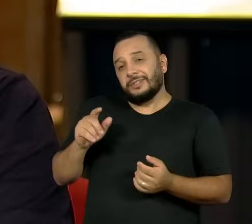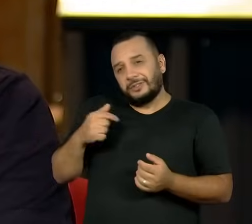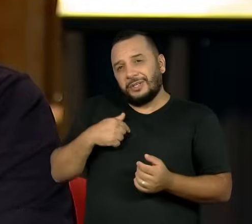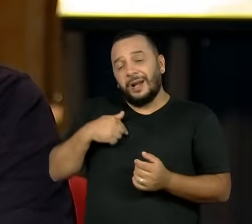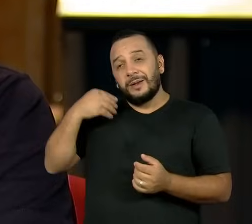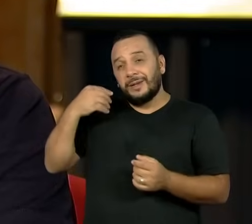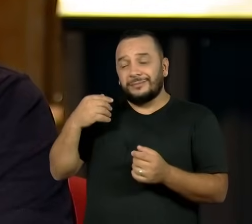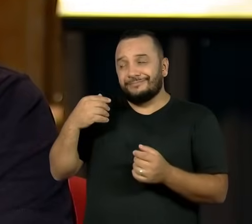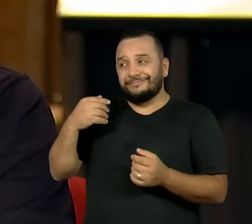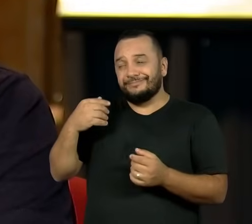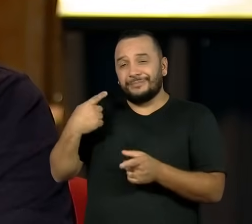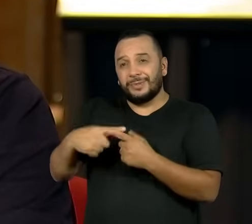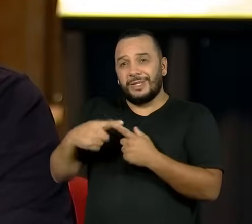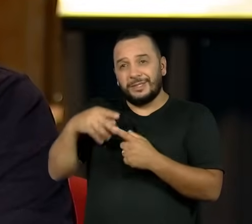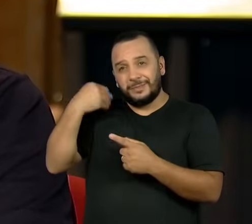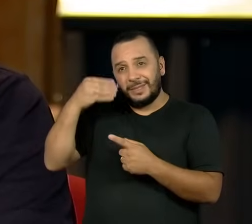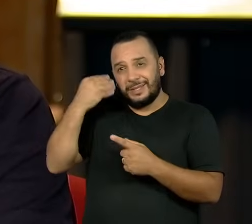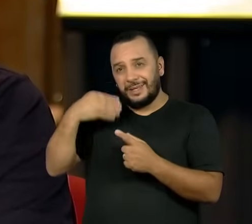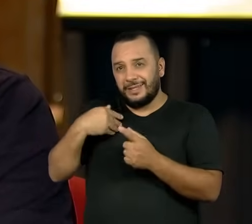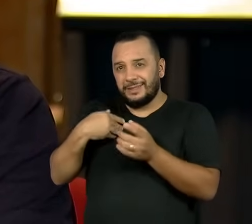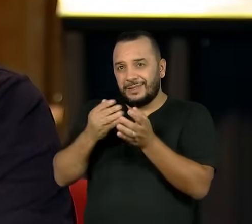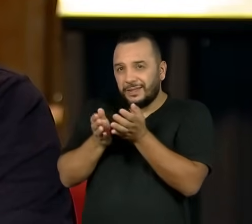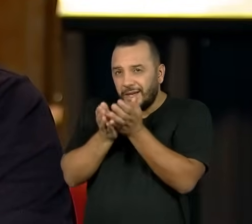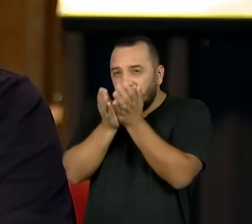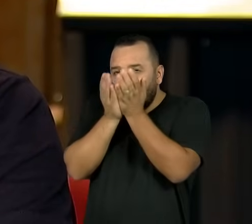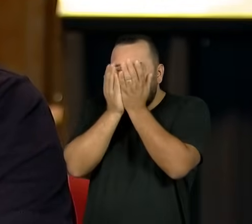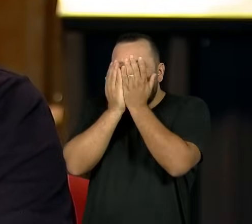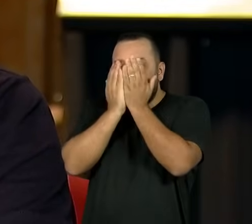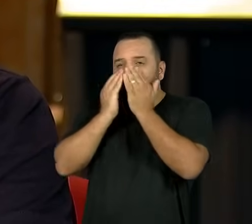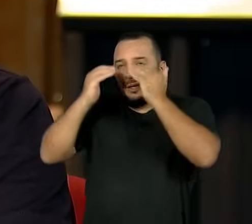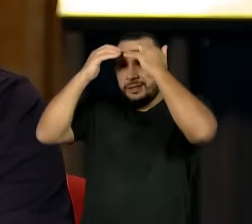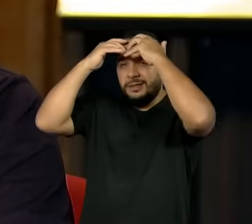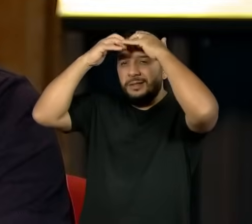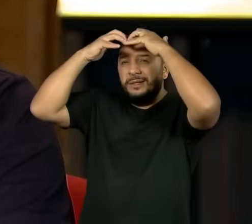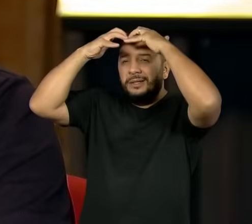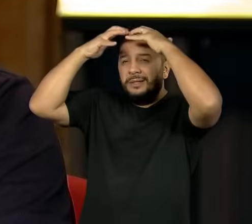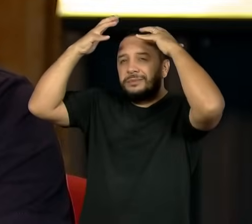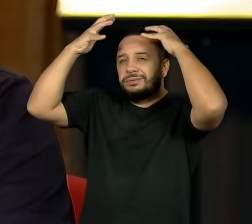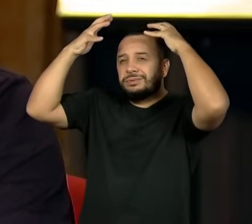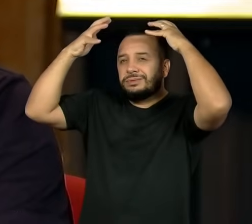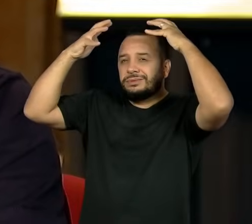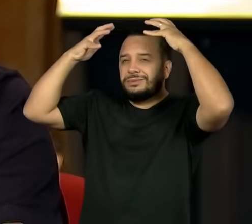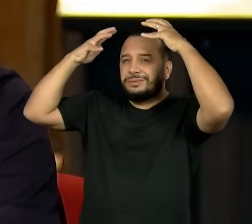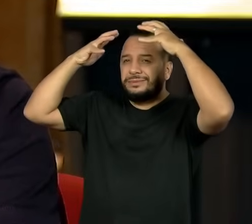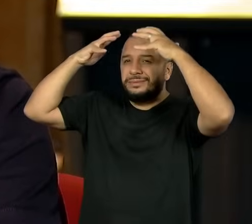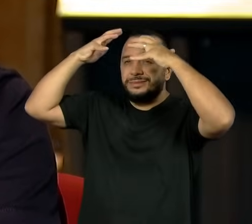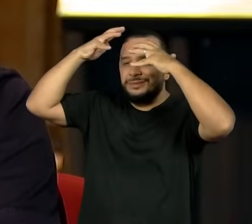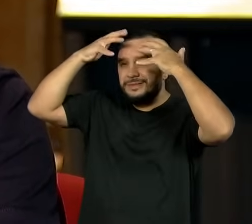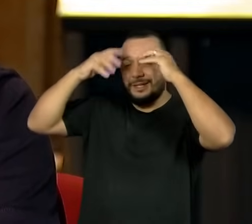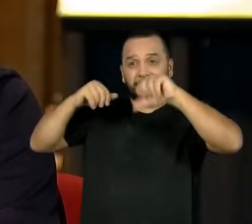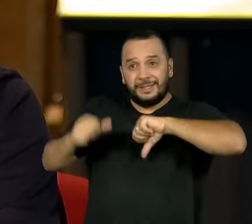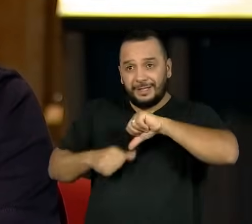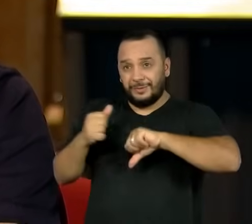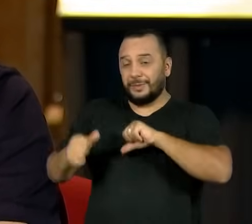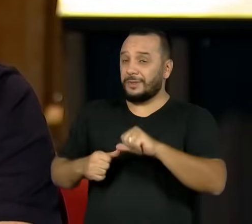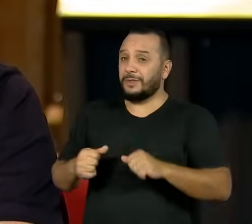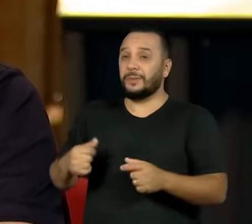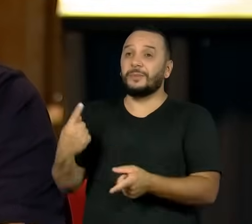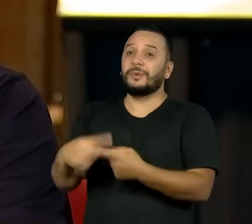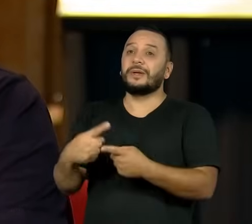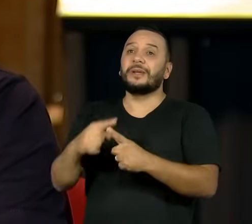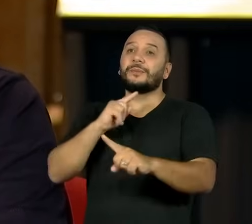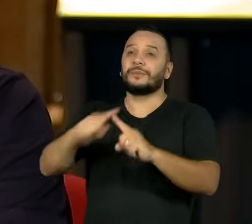Sim. Não é uma experiência que... É uma experiência transformadora, não é à toa que ela foi proibida. De onde